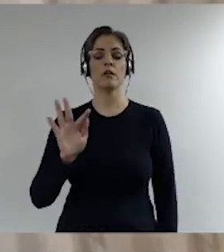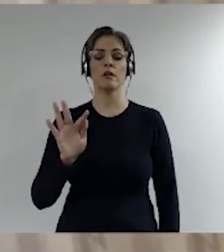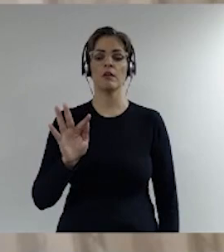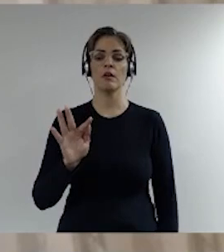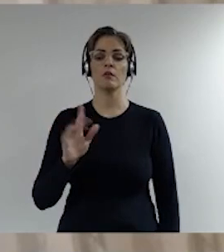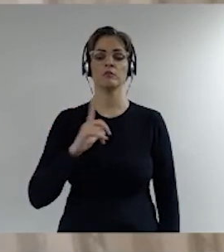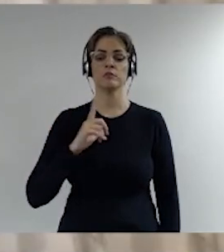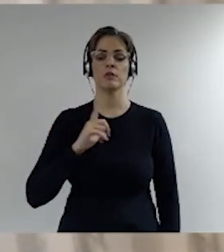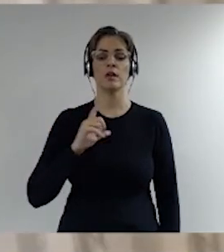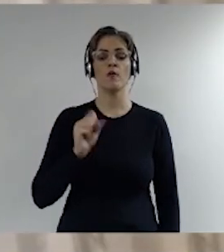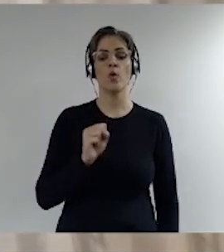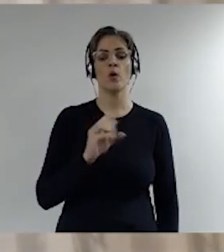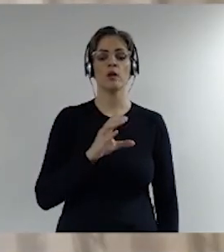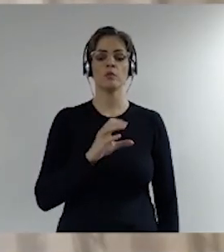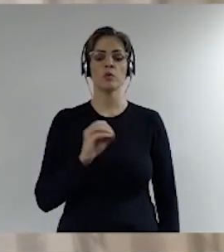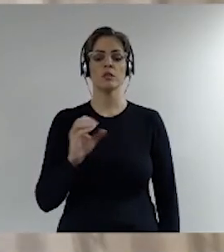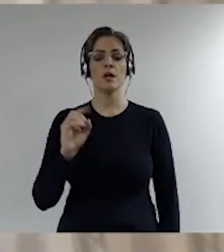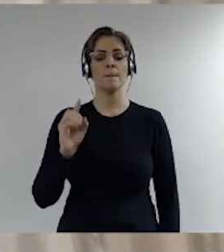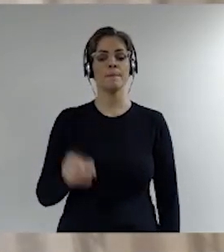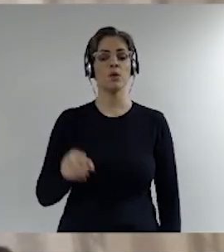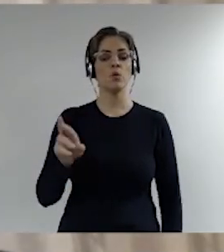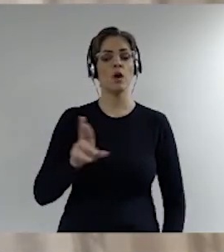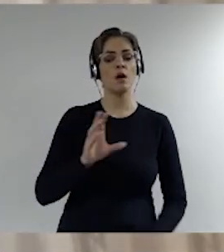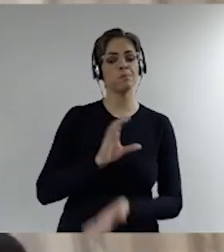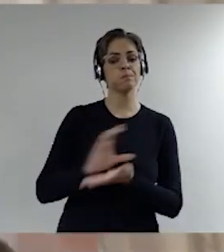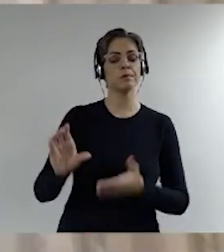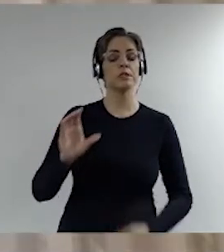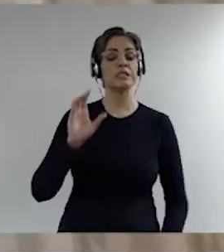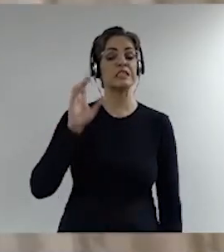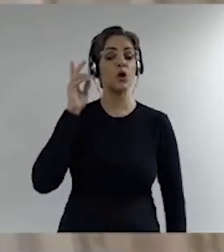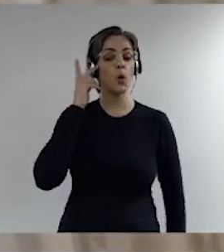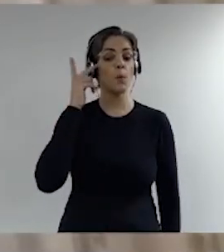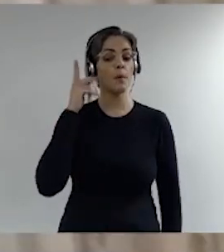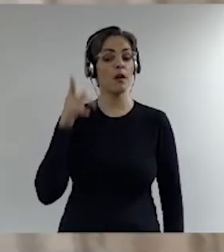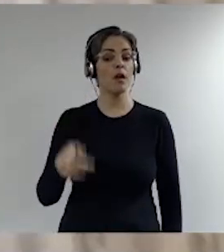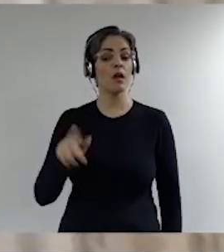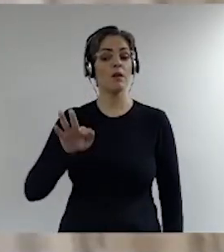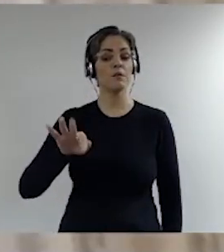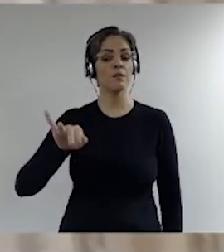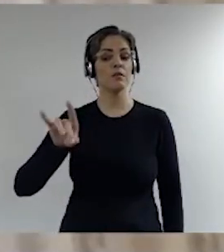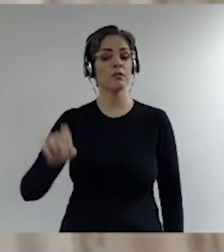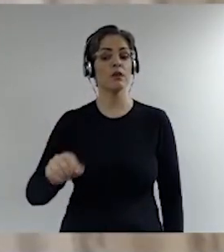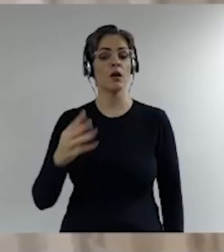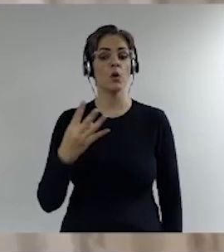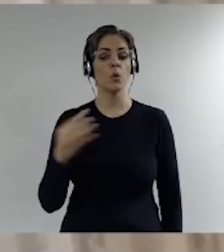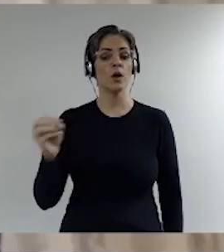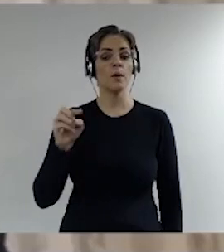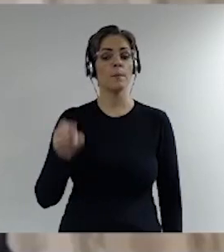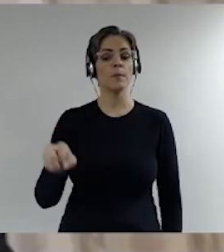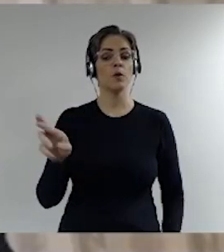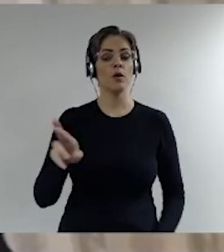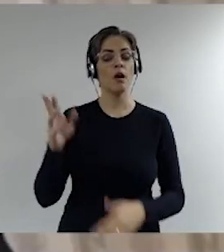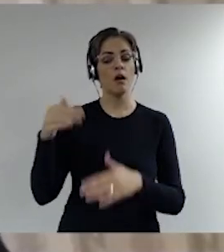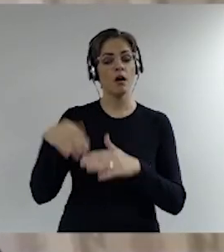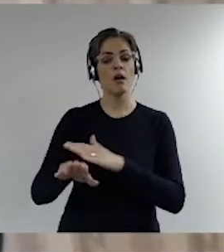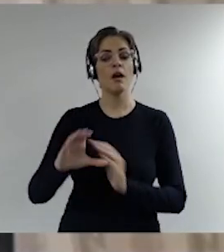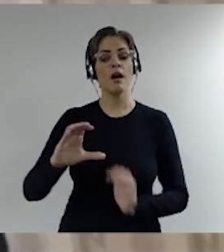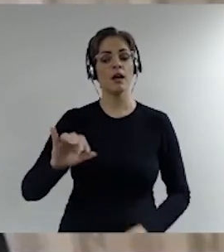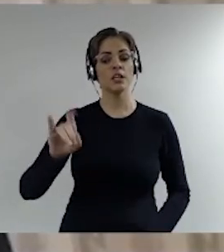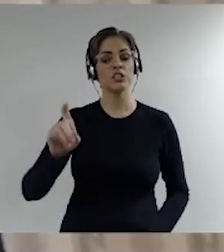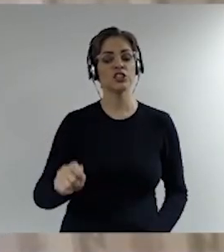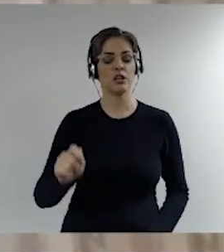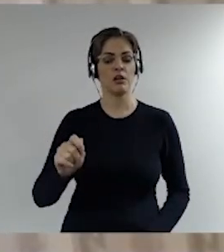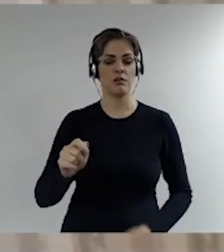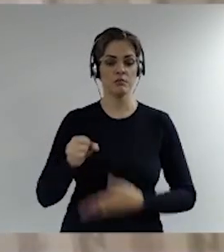enviou R$800 mil para a OAB de São Paulo e o FIDA encaminhou R$400 mil para a Caixa de Assistência dos Advogados de São Paulo. É